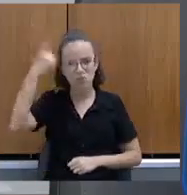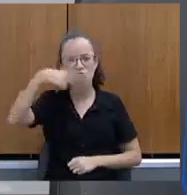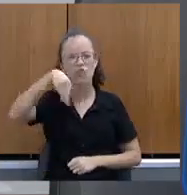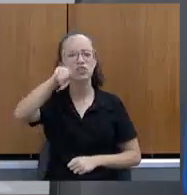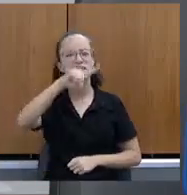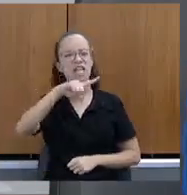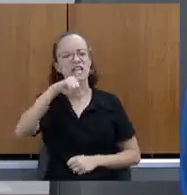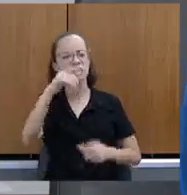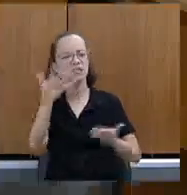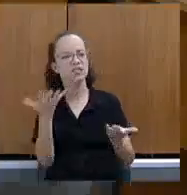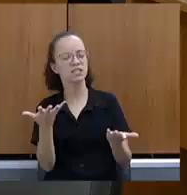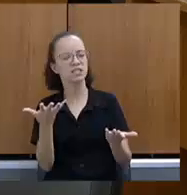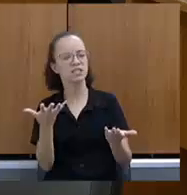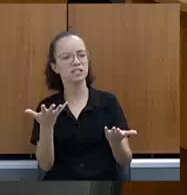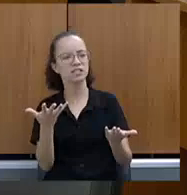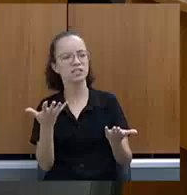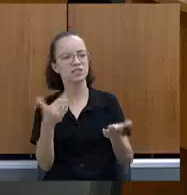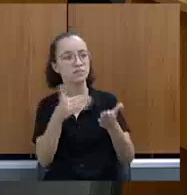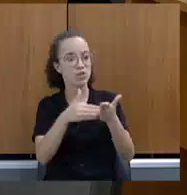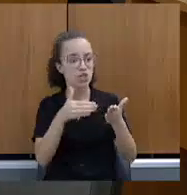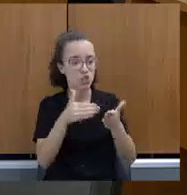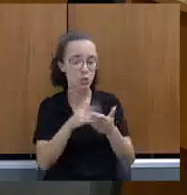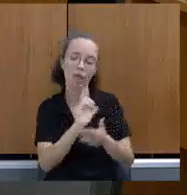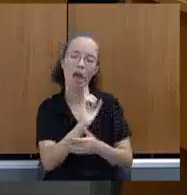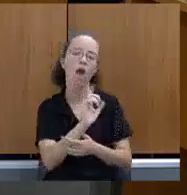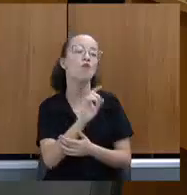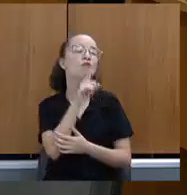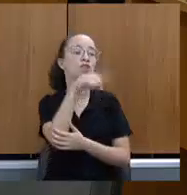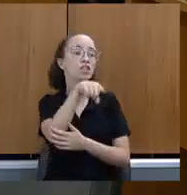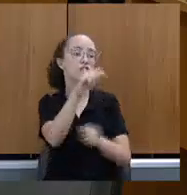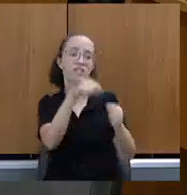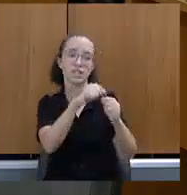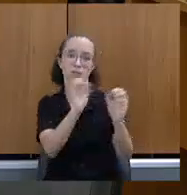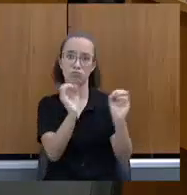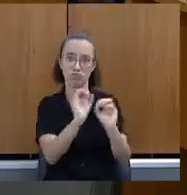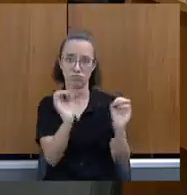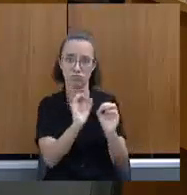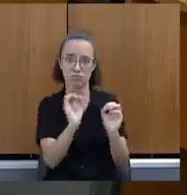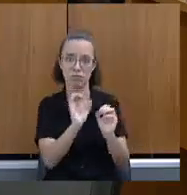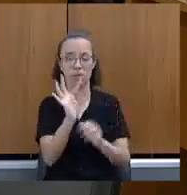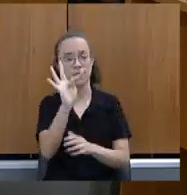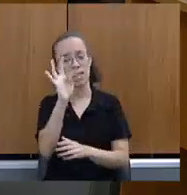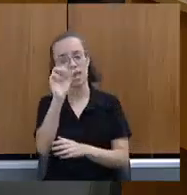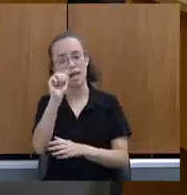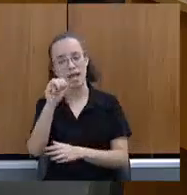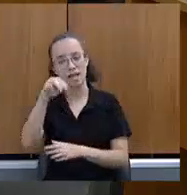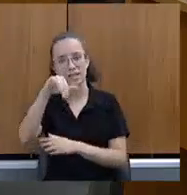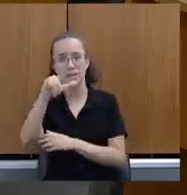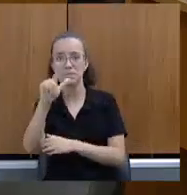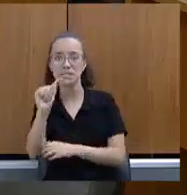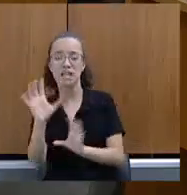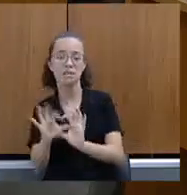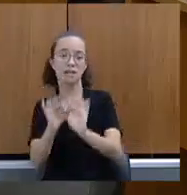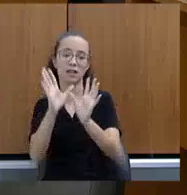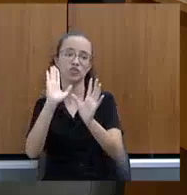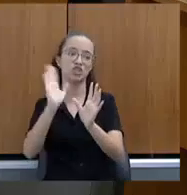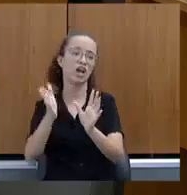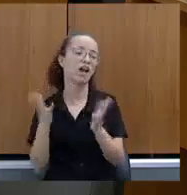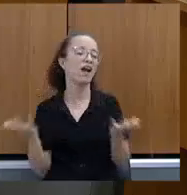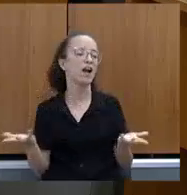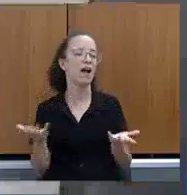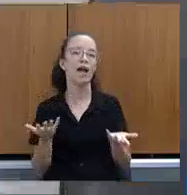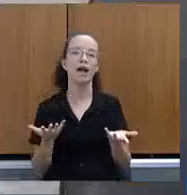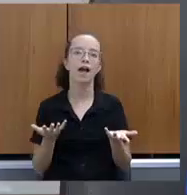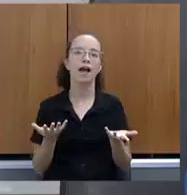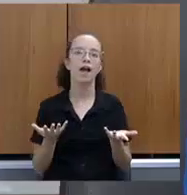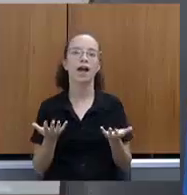impedidos vocês não fizeram e só fizeram quando a Tamisa estava autorizada a se instalar aí